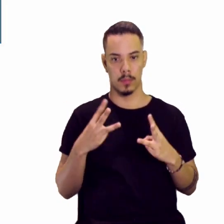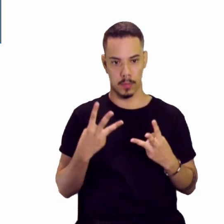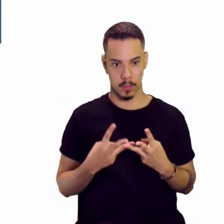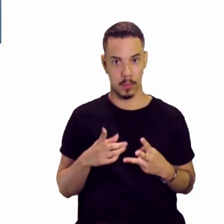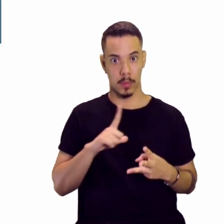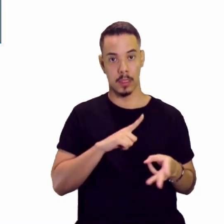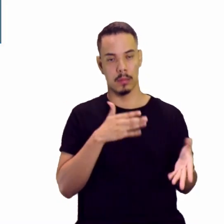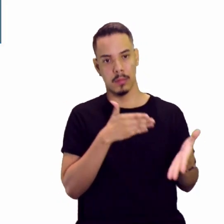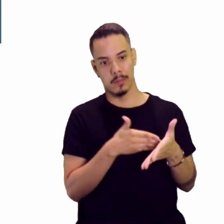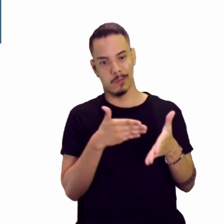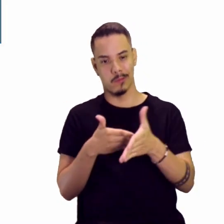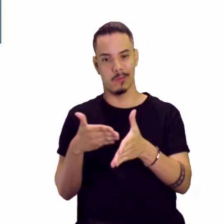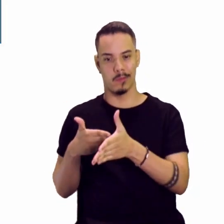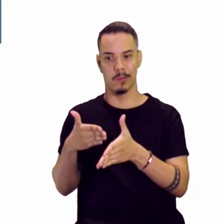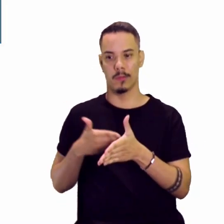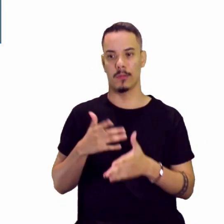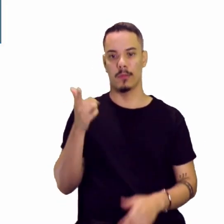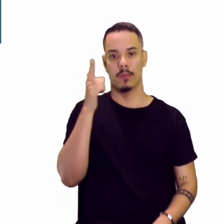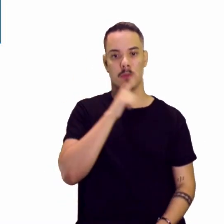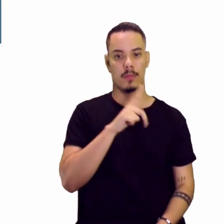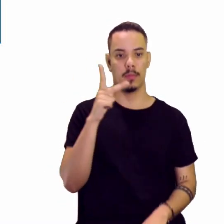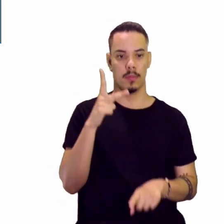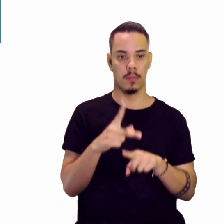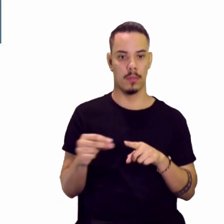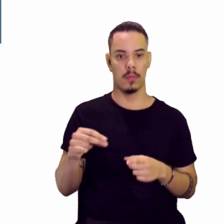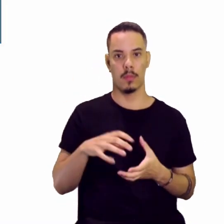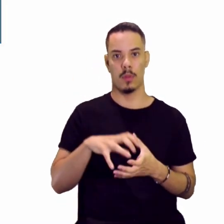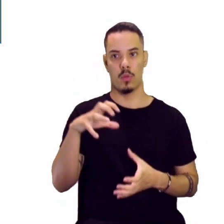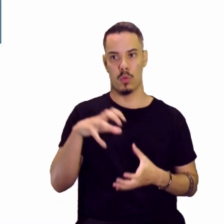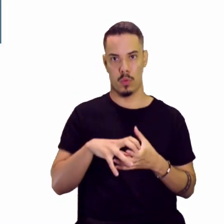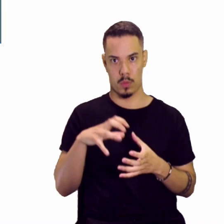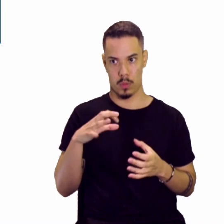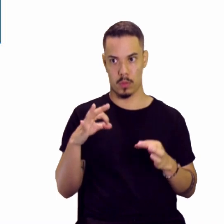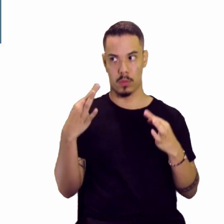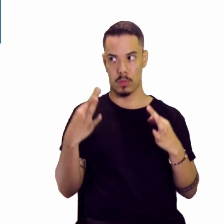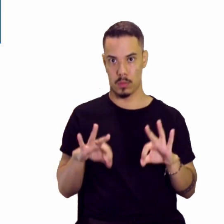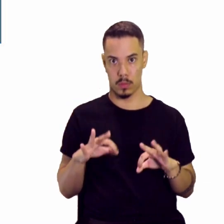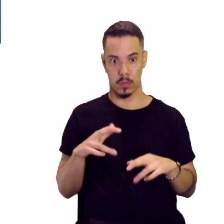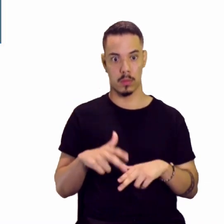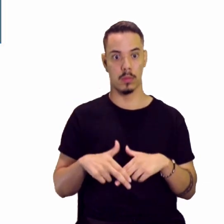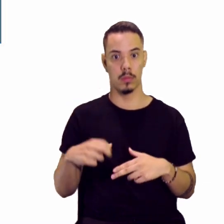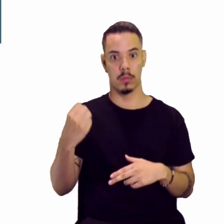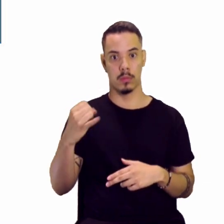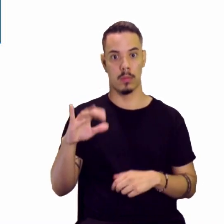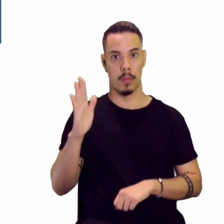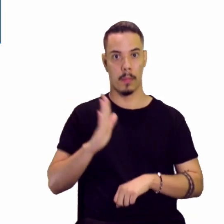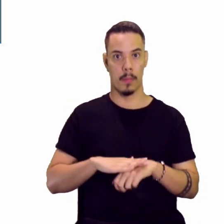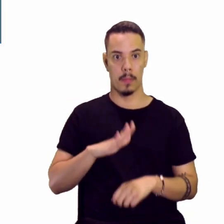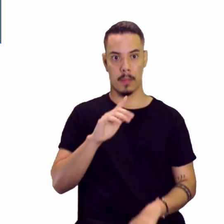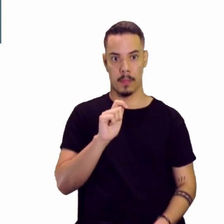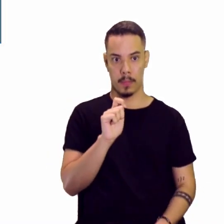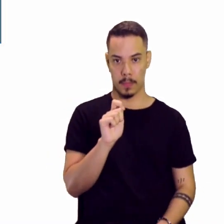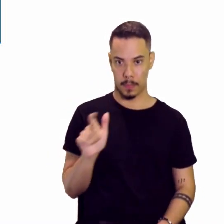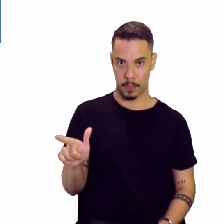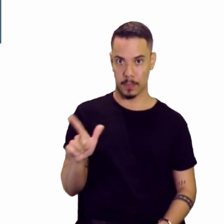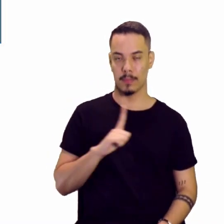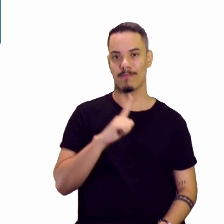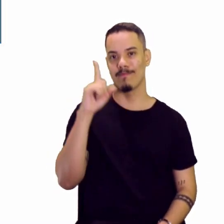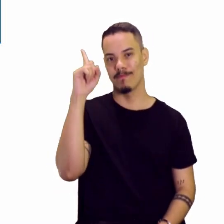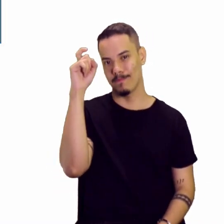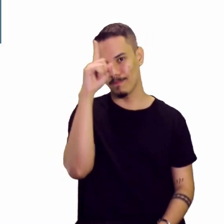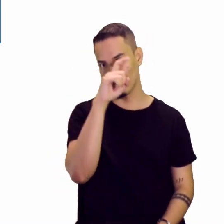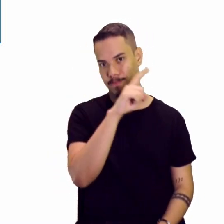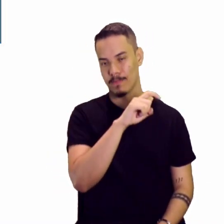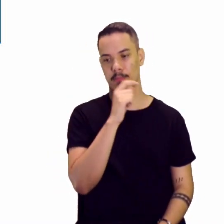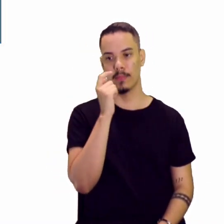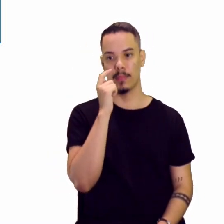medida da dificuldade, né, para vencer a inércia de um corpo. A inércia de um corpo. Então, um corpo maior, ele tem uma dificuldade